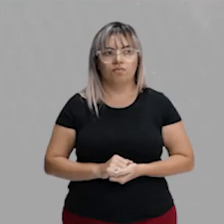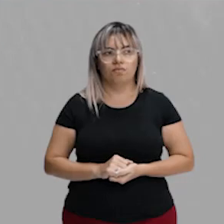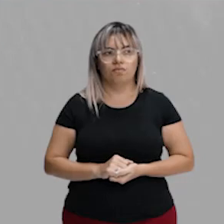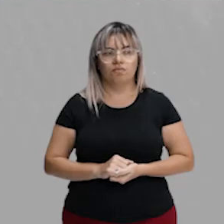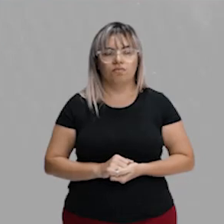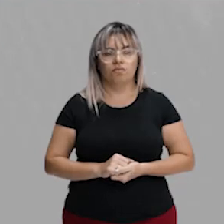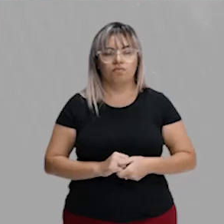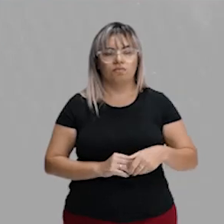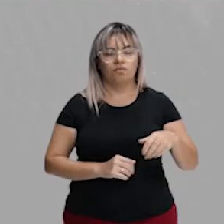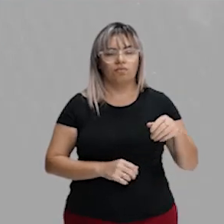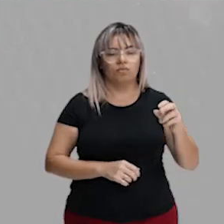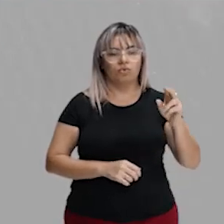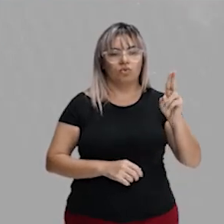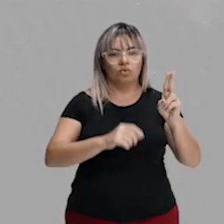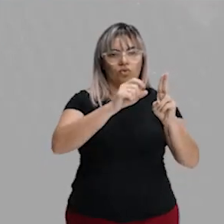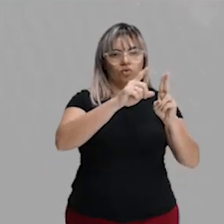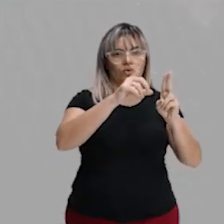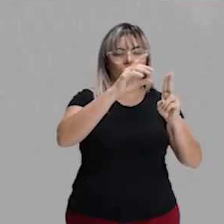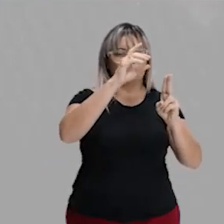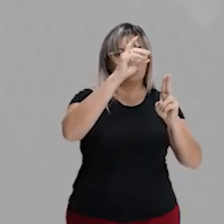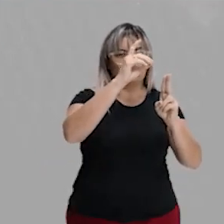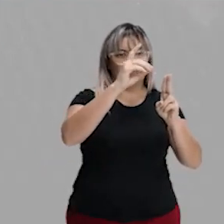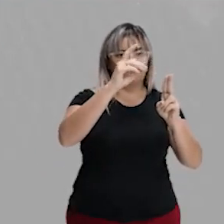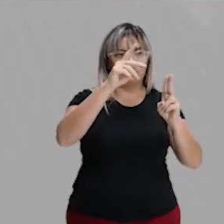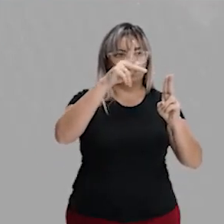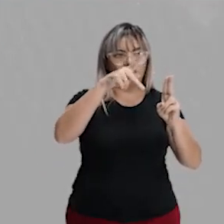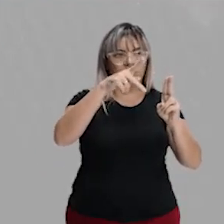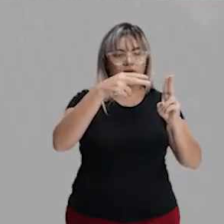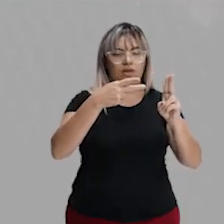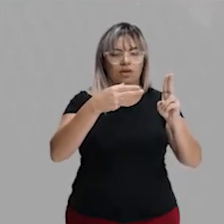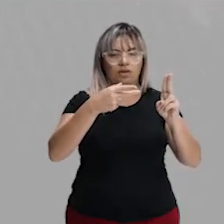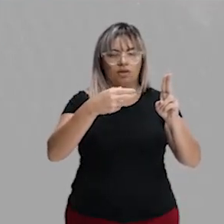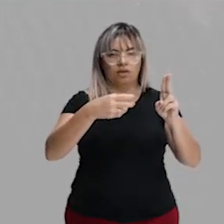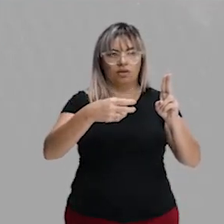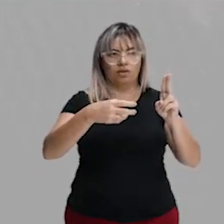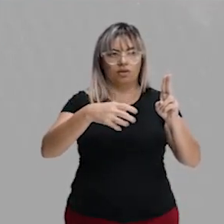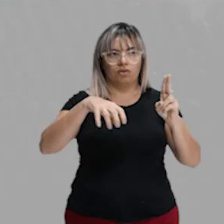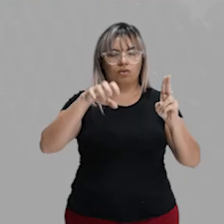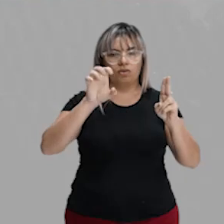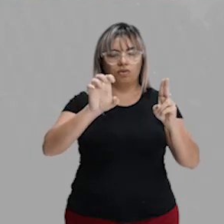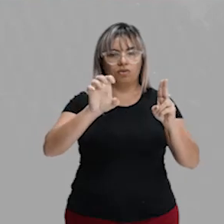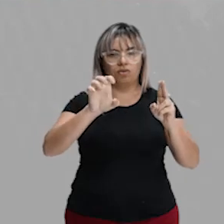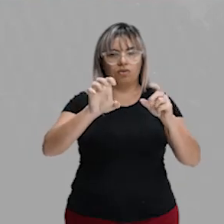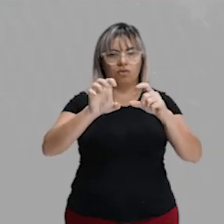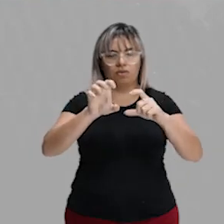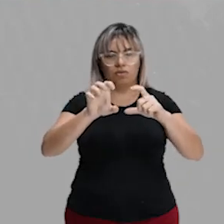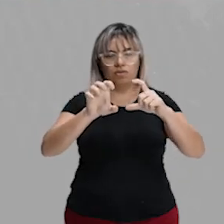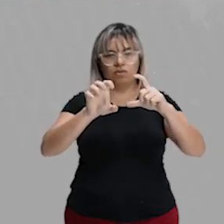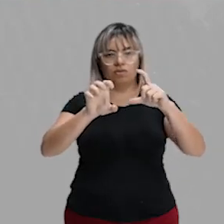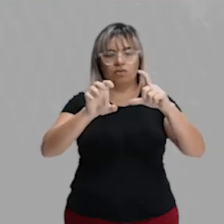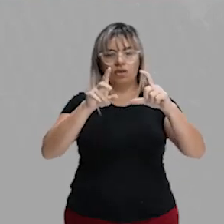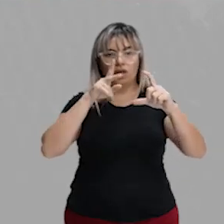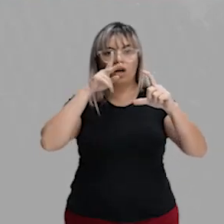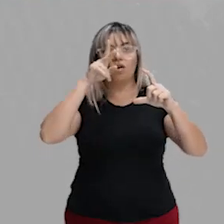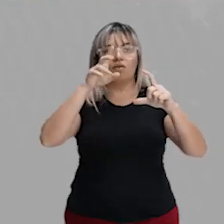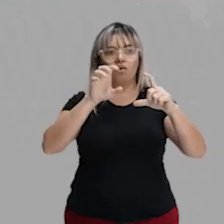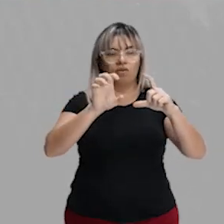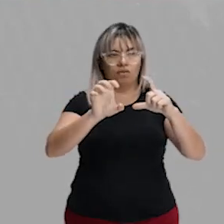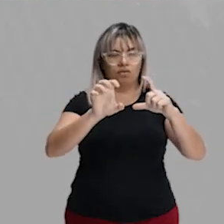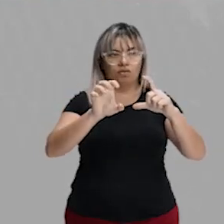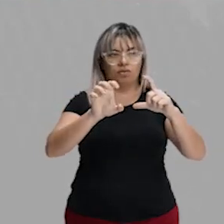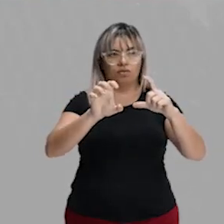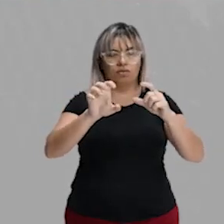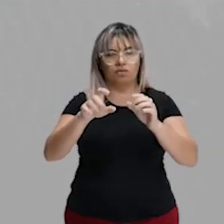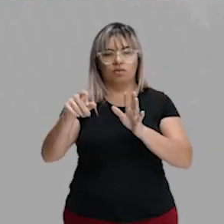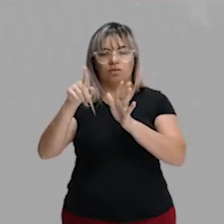DDP é igual a força eletromotriz